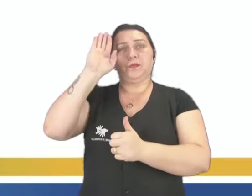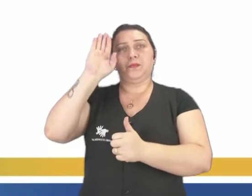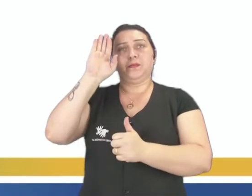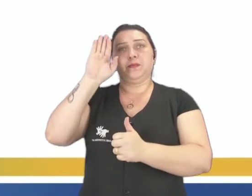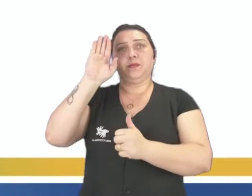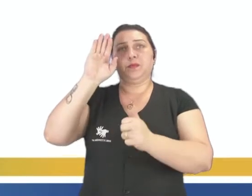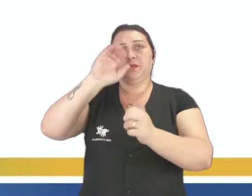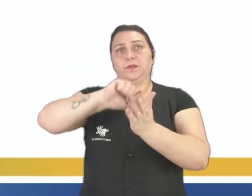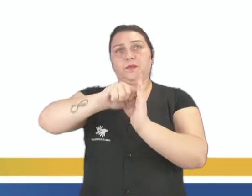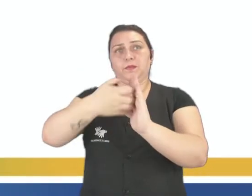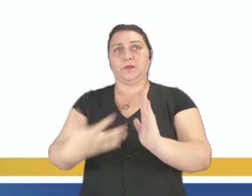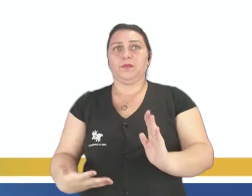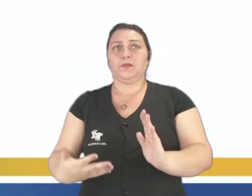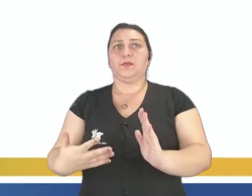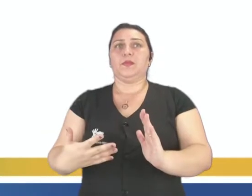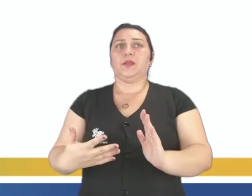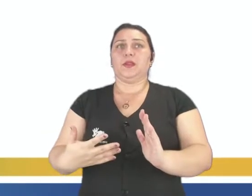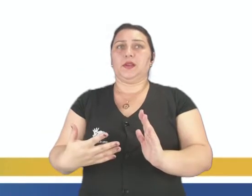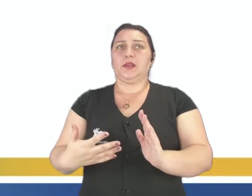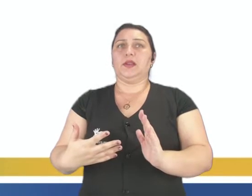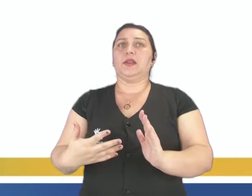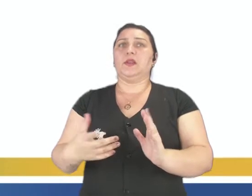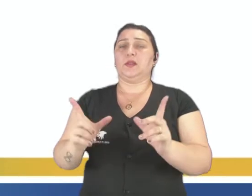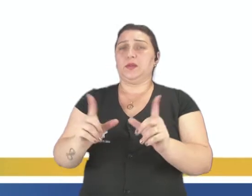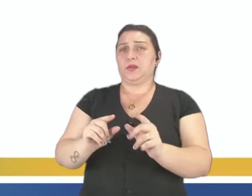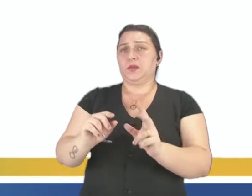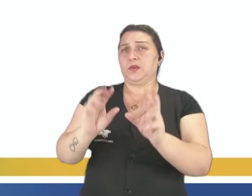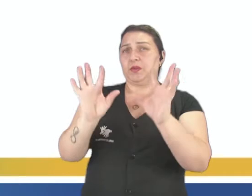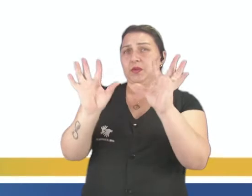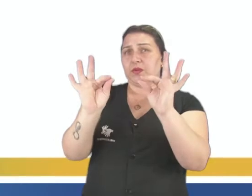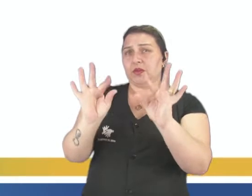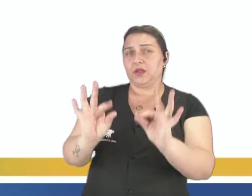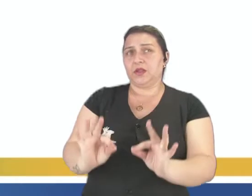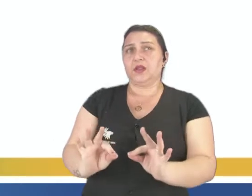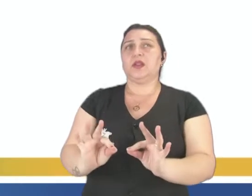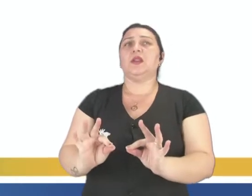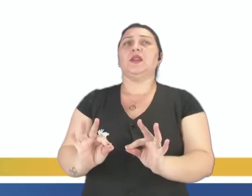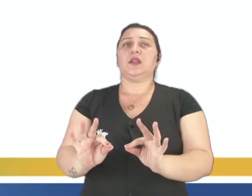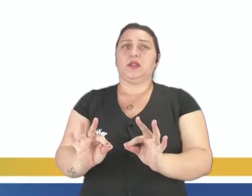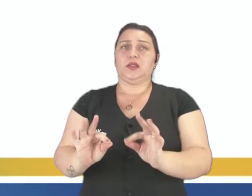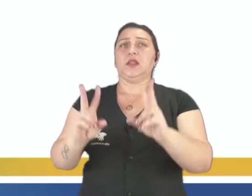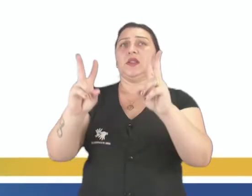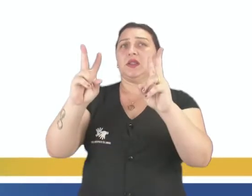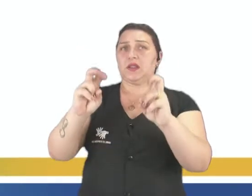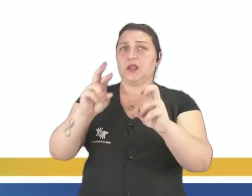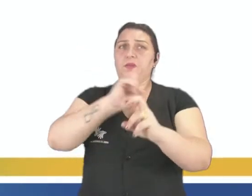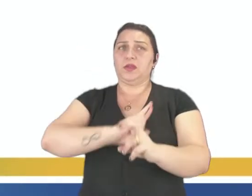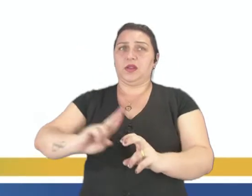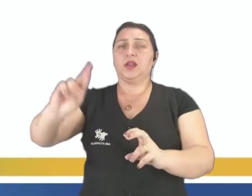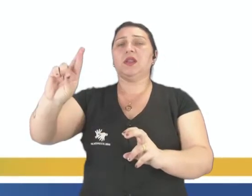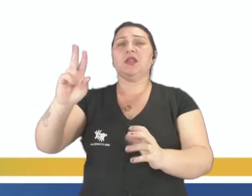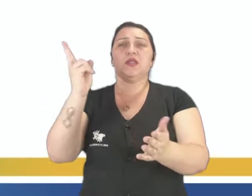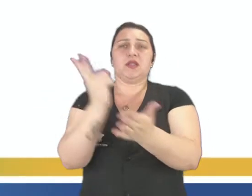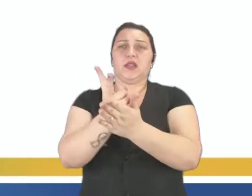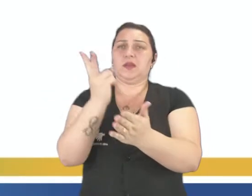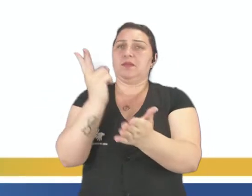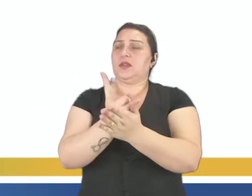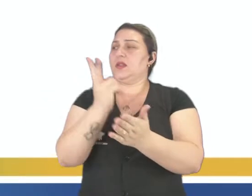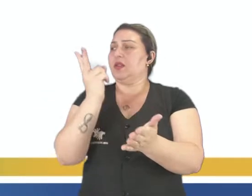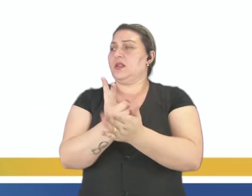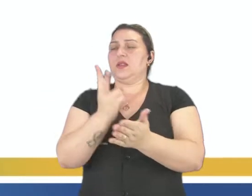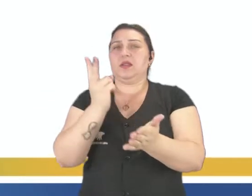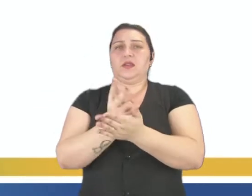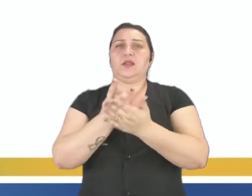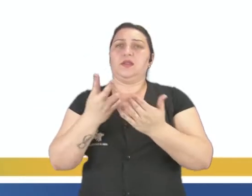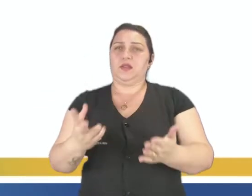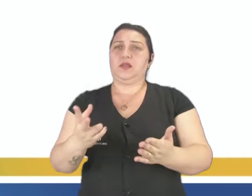características do Barroco português são exagero e minúcia nos detalhes, temática religiosa e profana, sempre vai ter esse